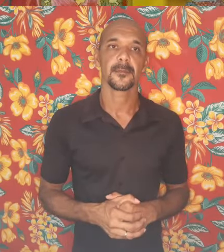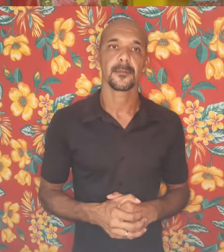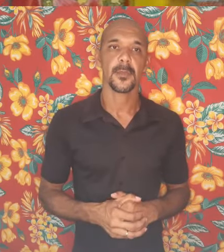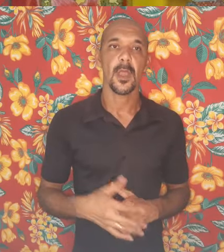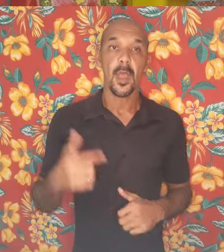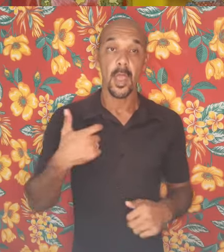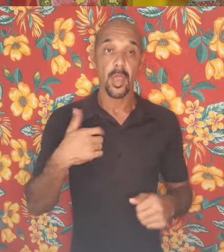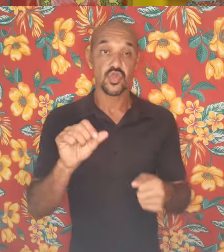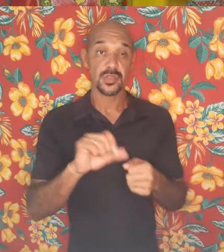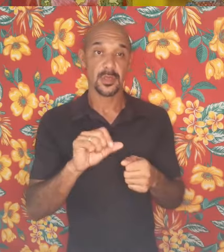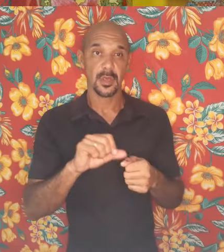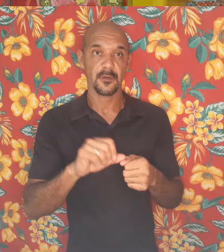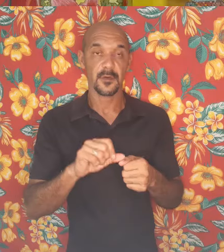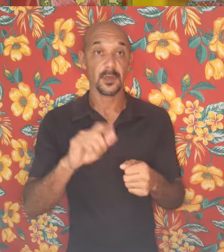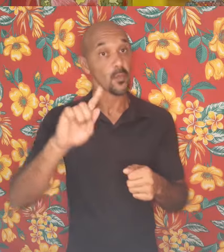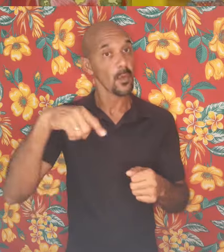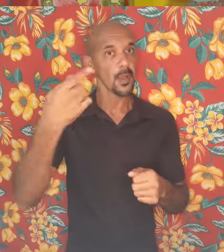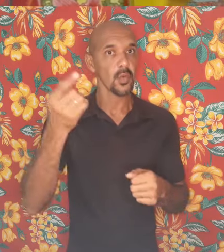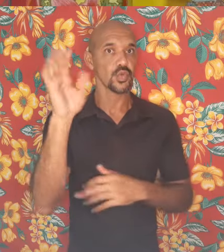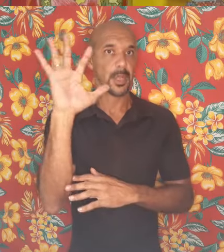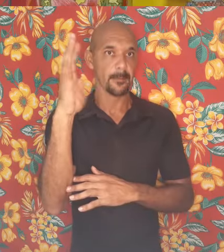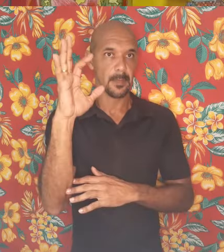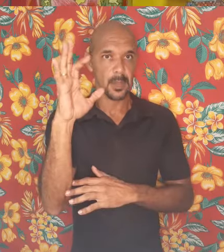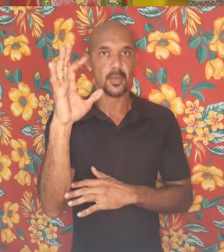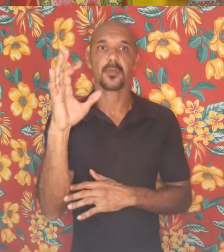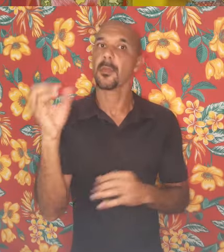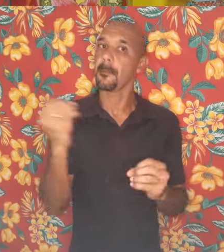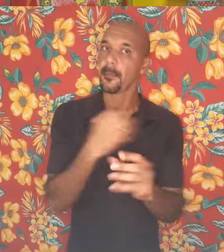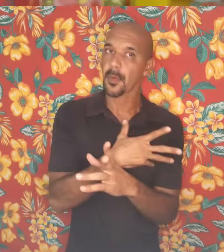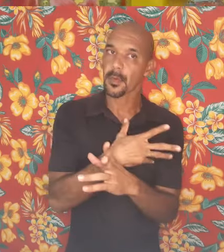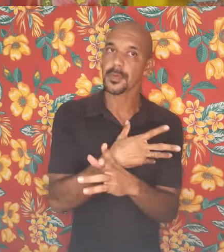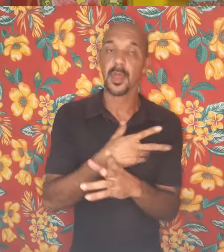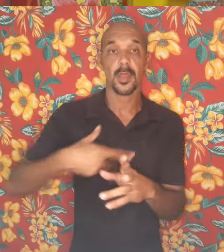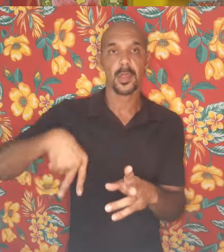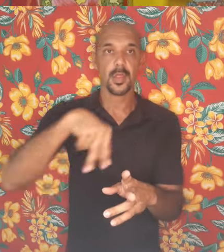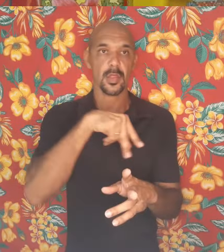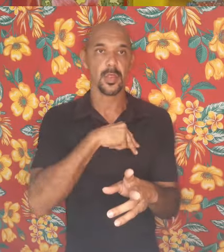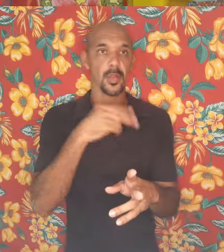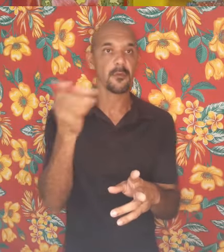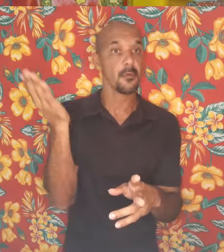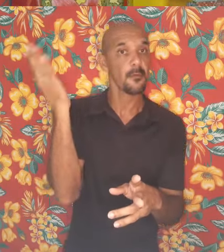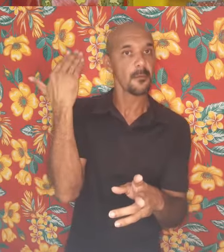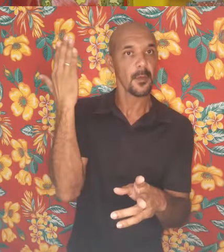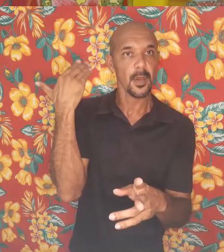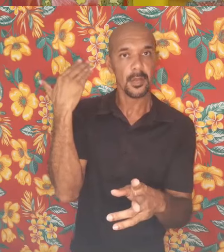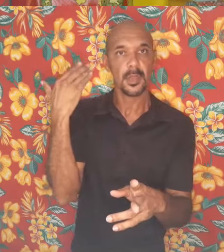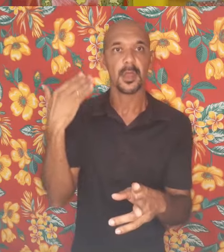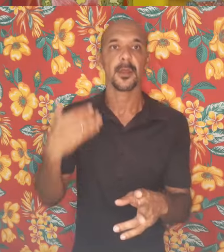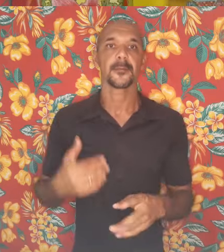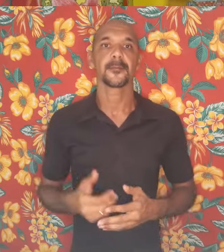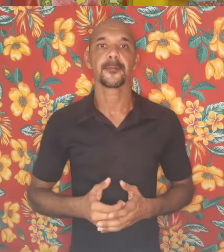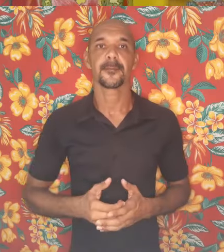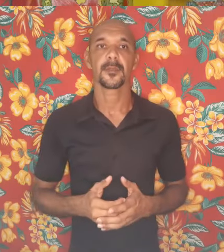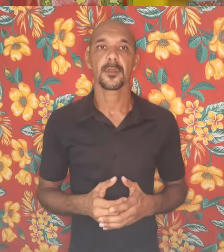Eu já tenho aqui outra mão pronta, ok? E nós agora vamos voltar no próximo